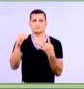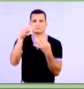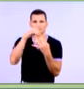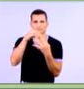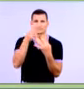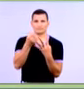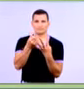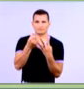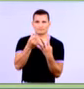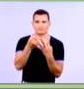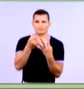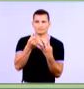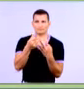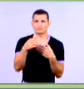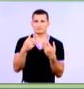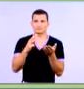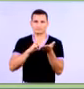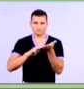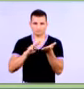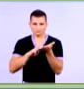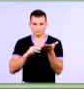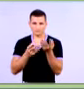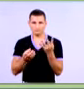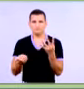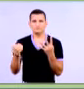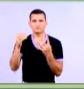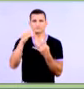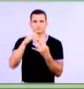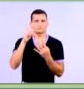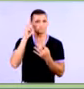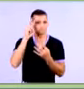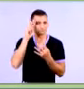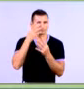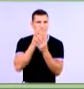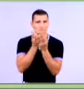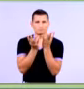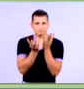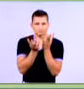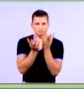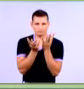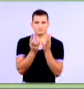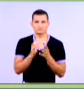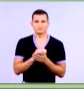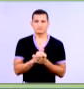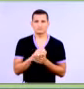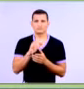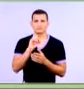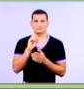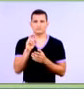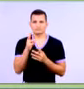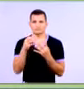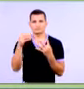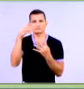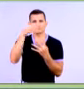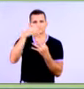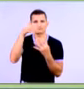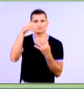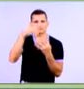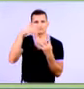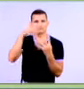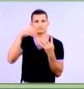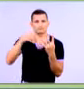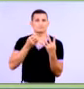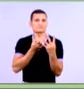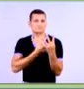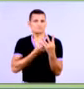né? Então, o método da inserção, eu lembro das cartas do baralho. Eu vou inserindo as cartas de forma